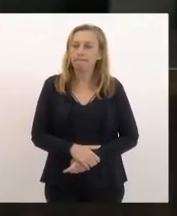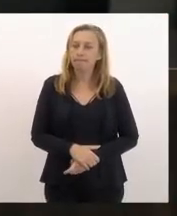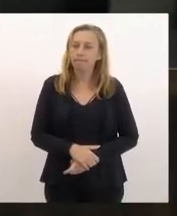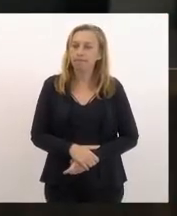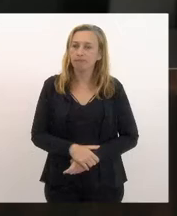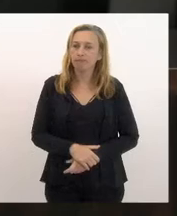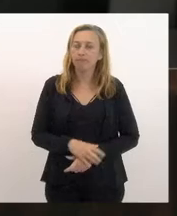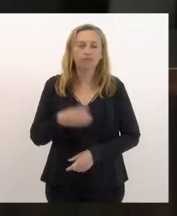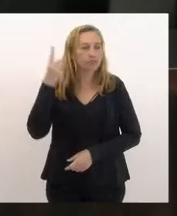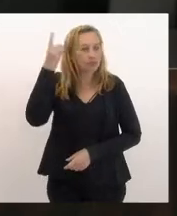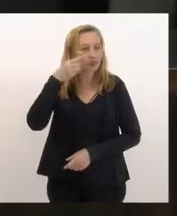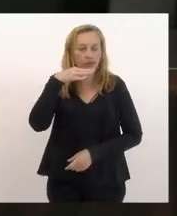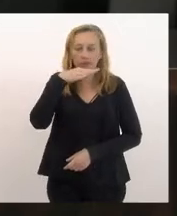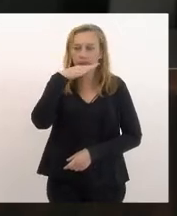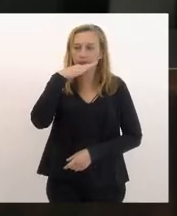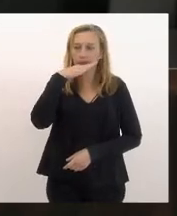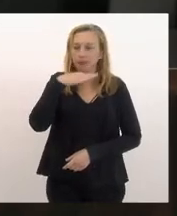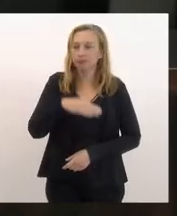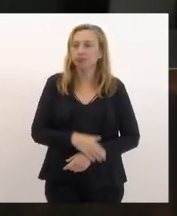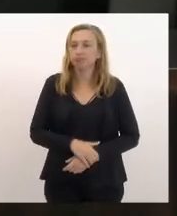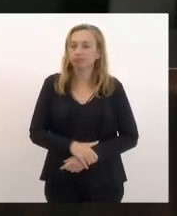Deputado Chiquinho da Mangueira.